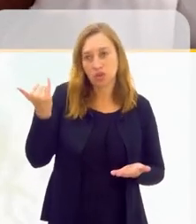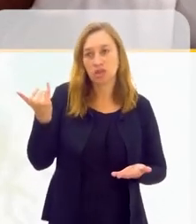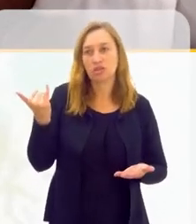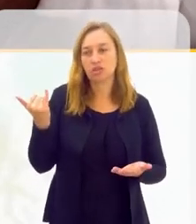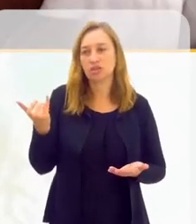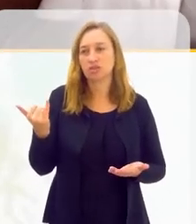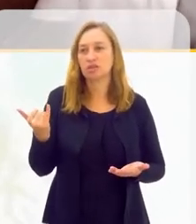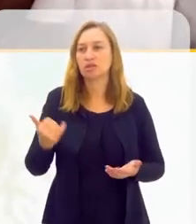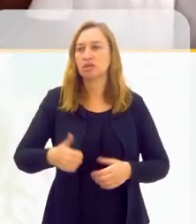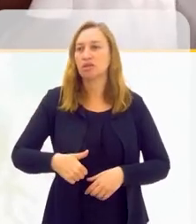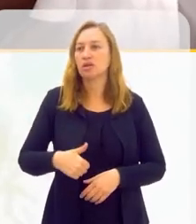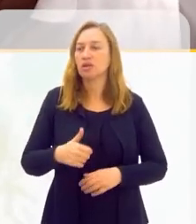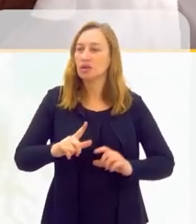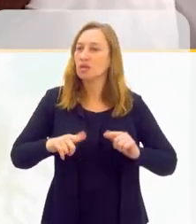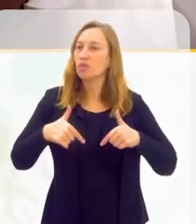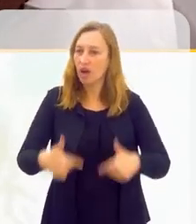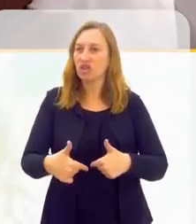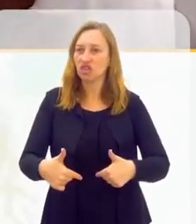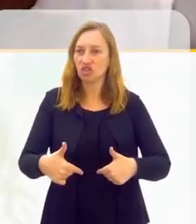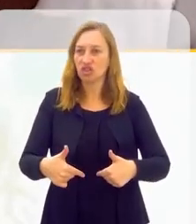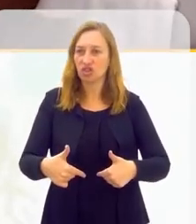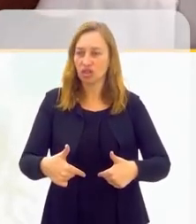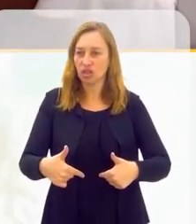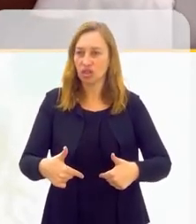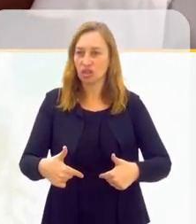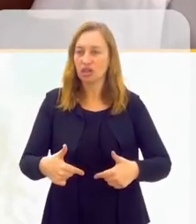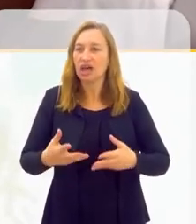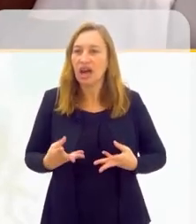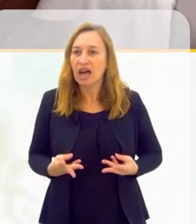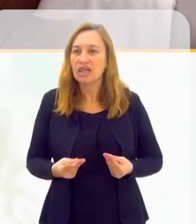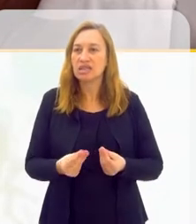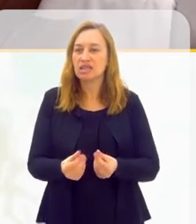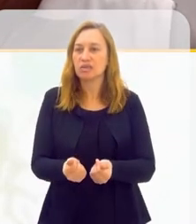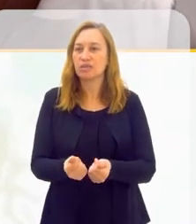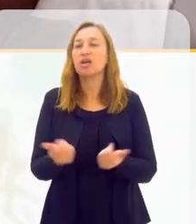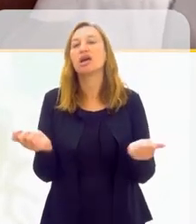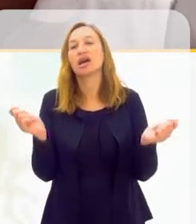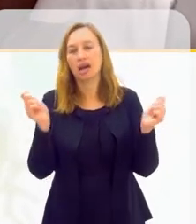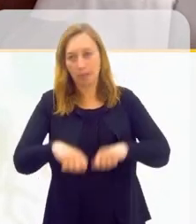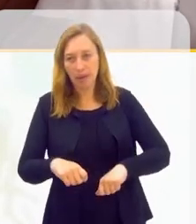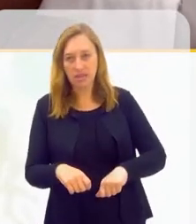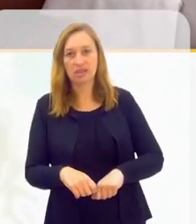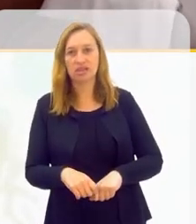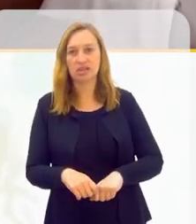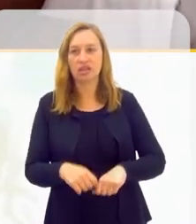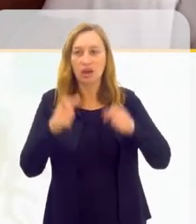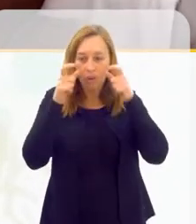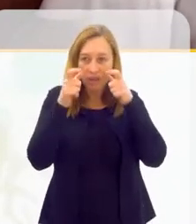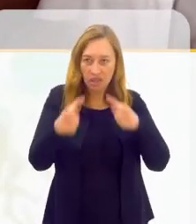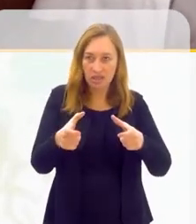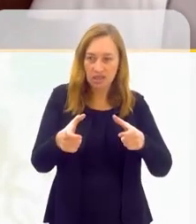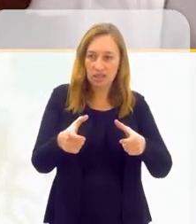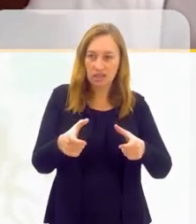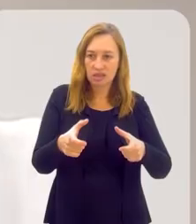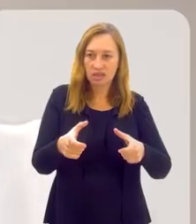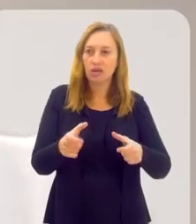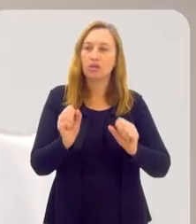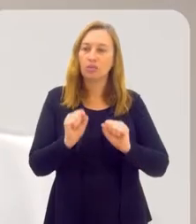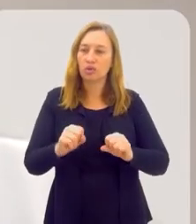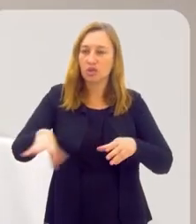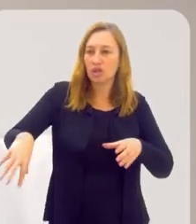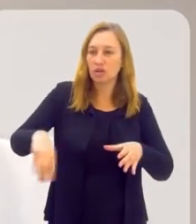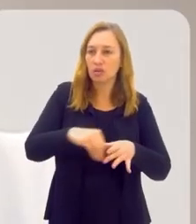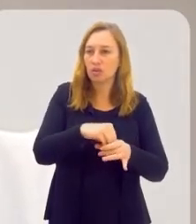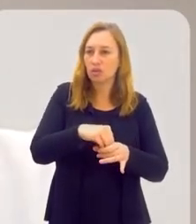uma preparação, primeiro de atitude, de vontade, de sensibilidade, capacidade de terem atenção ao detalhe para